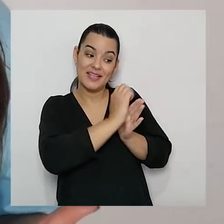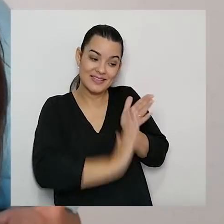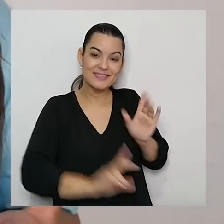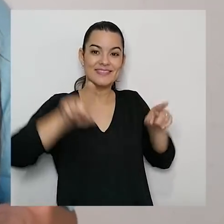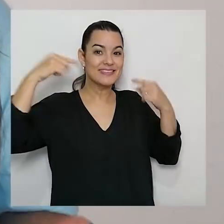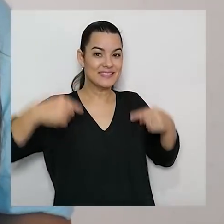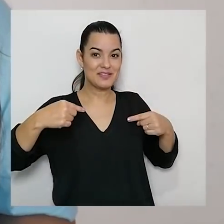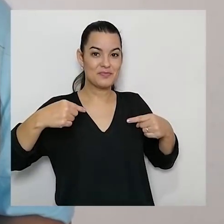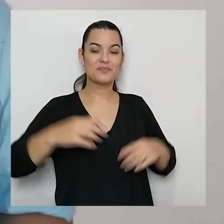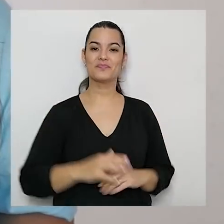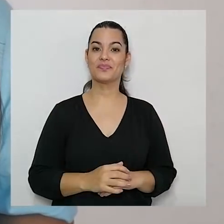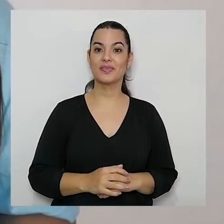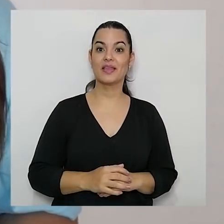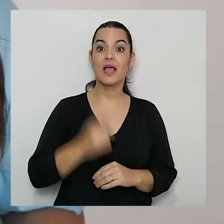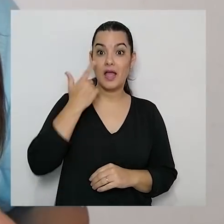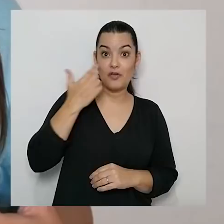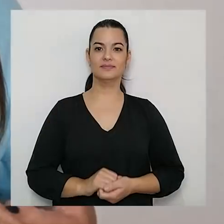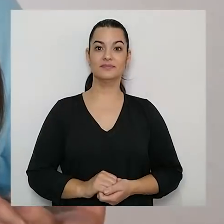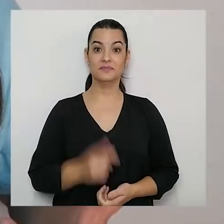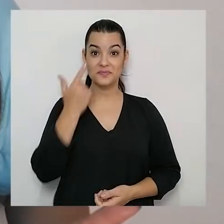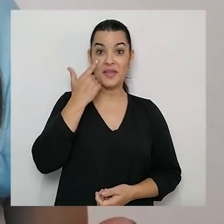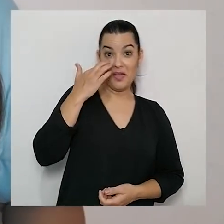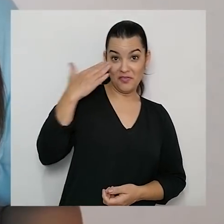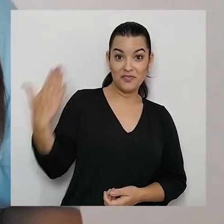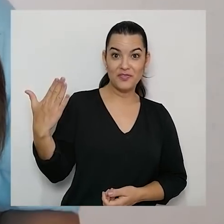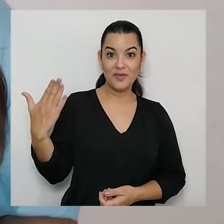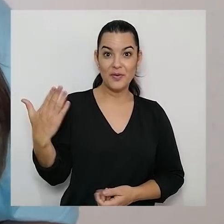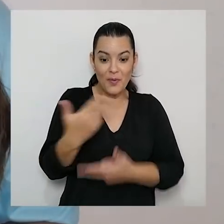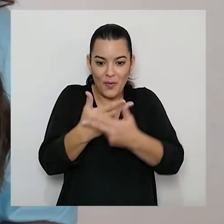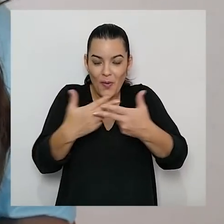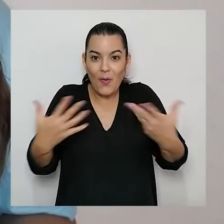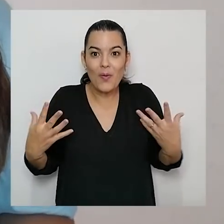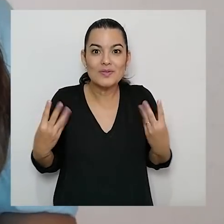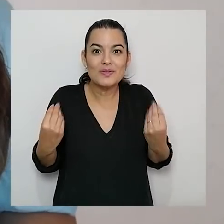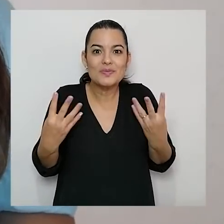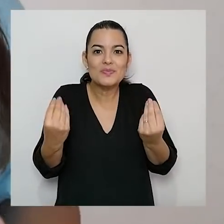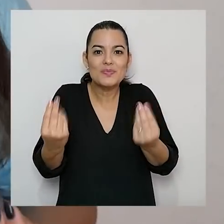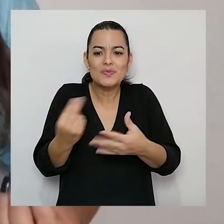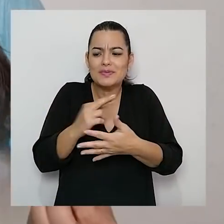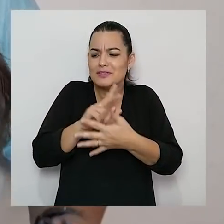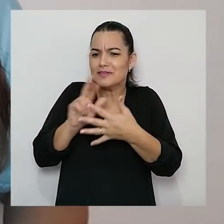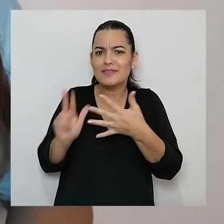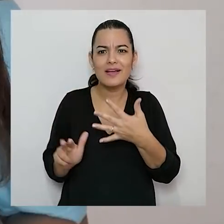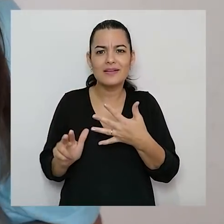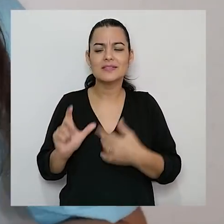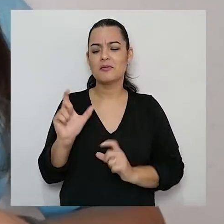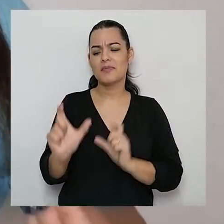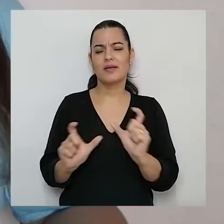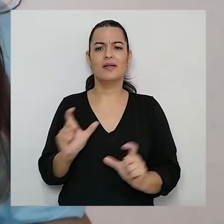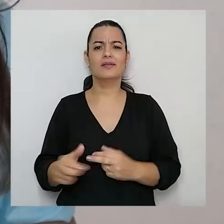só quanta coisa? São muitas palavras, muitos termos que fazem parte